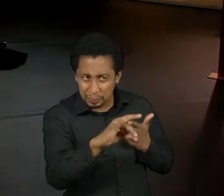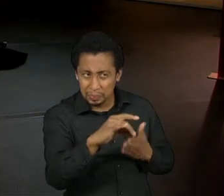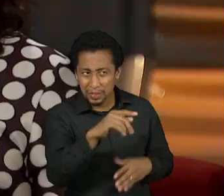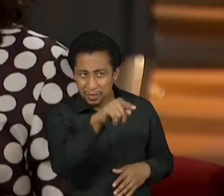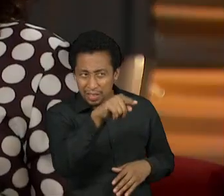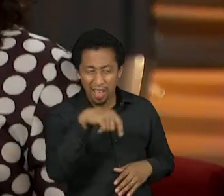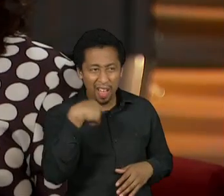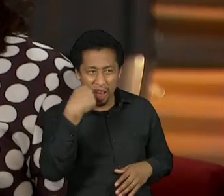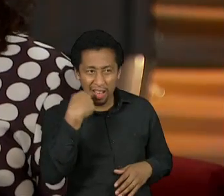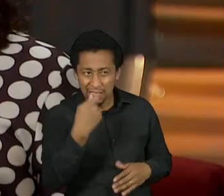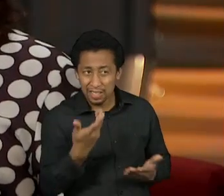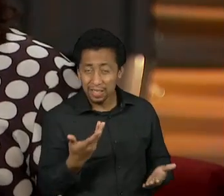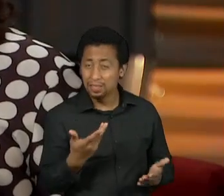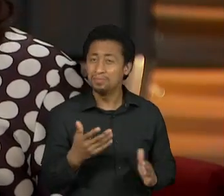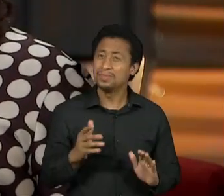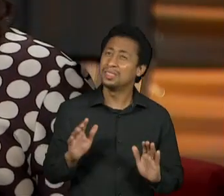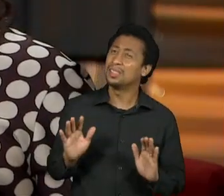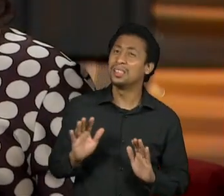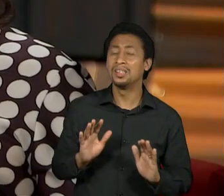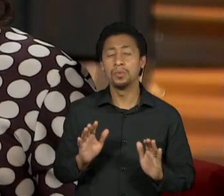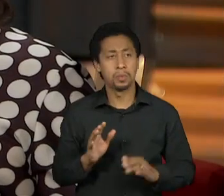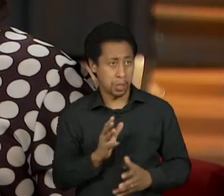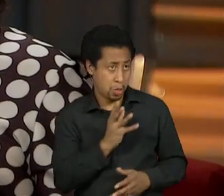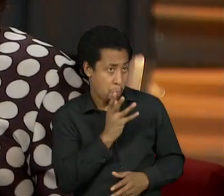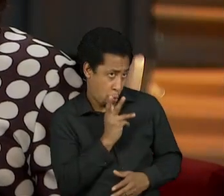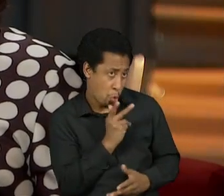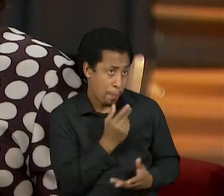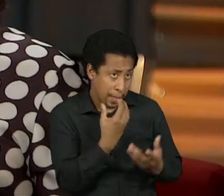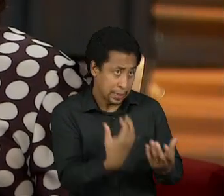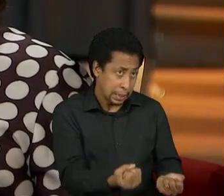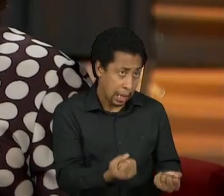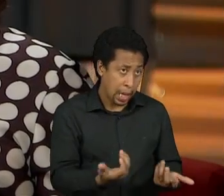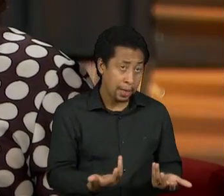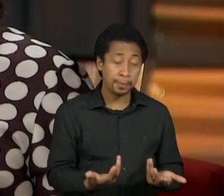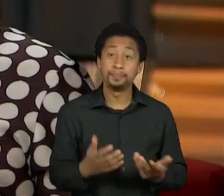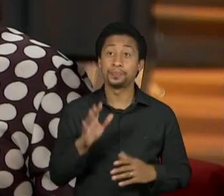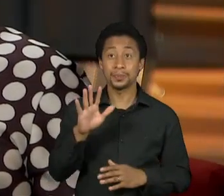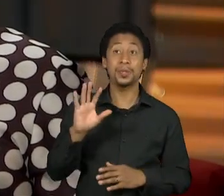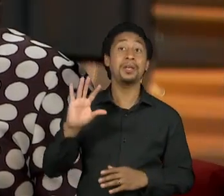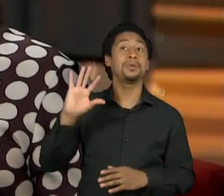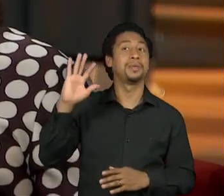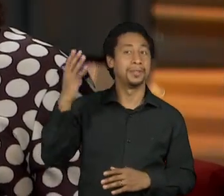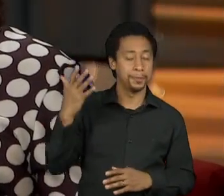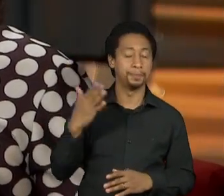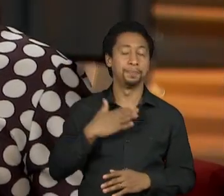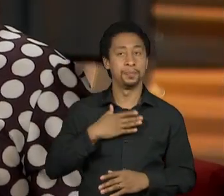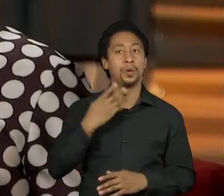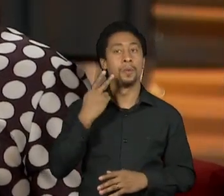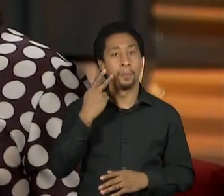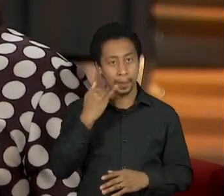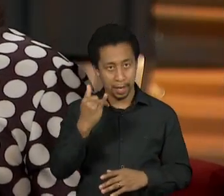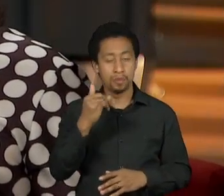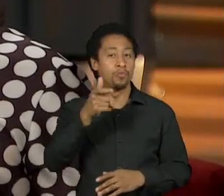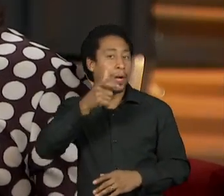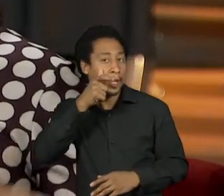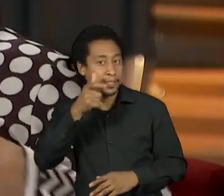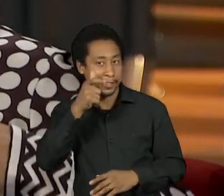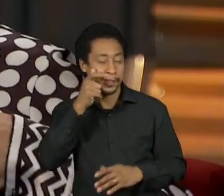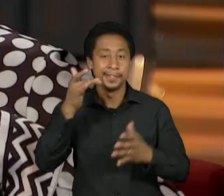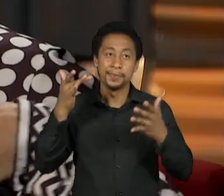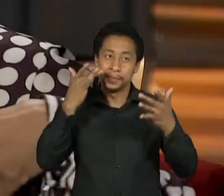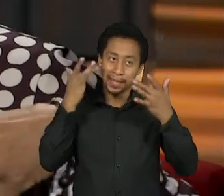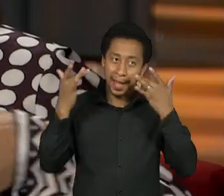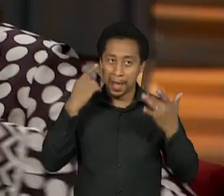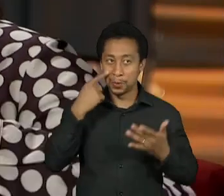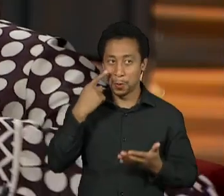aceitando Ou demorou para aceitar é que ele foi ver o A peça eu Dom Quixote do soffredini e